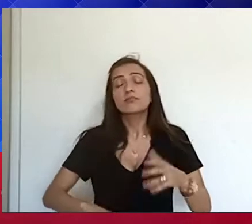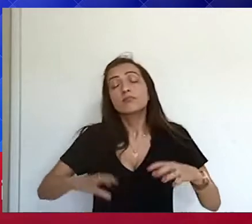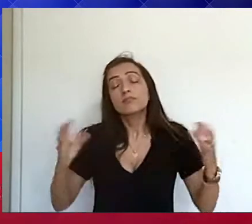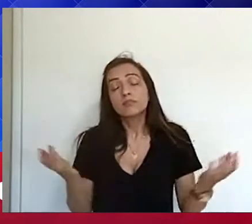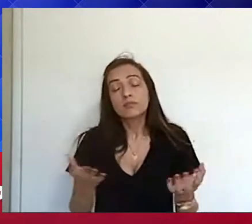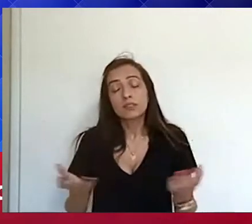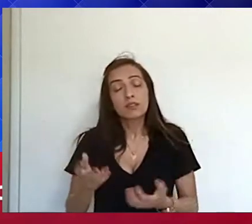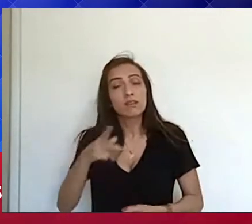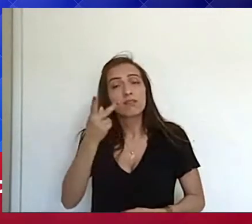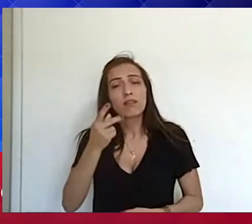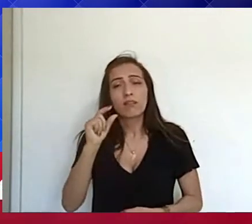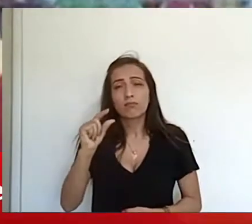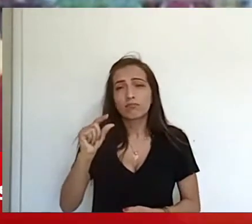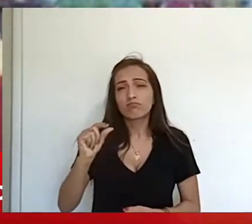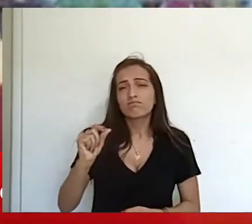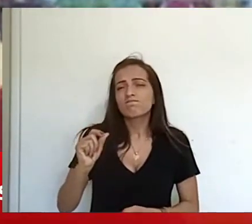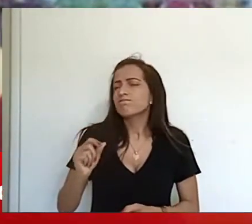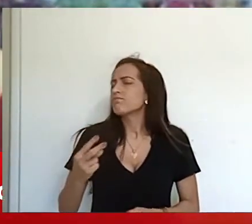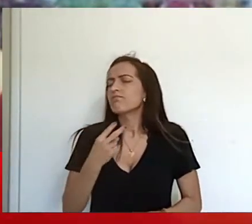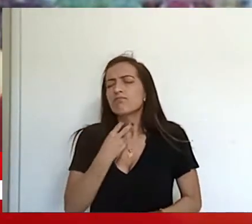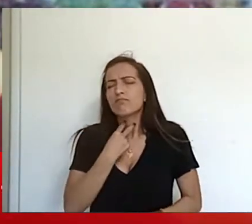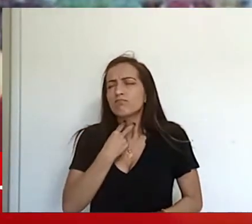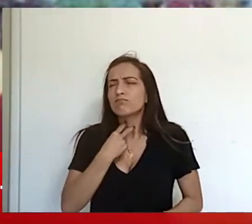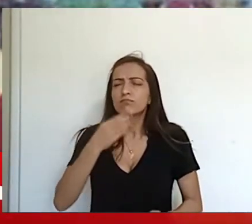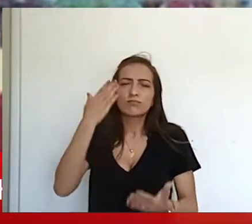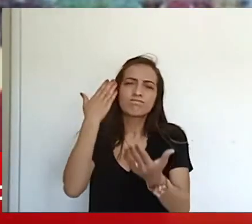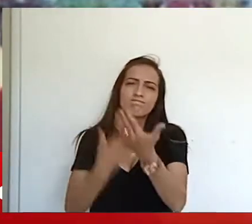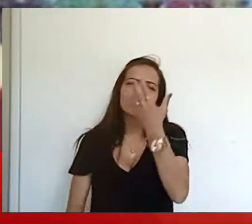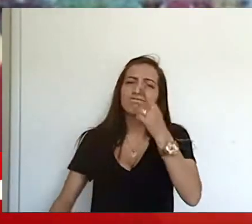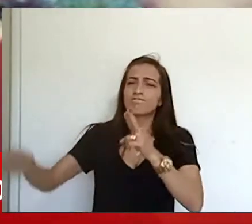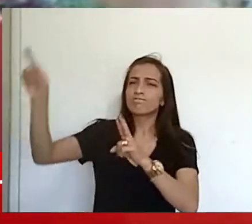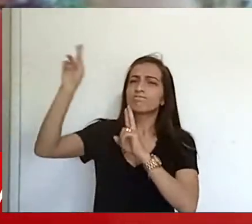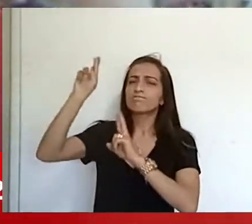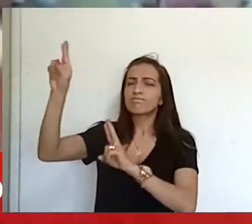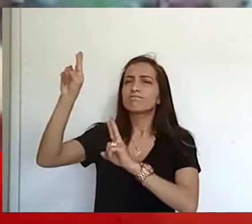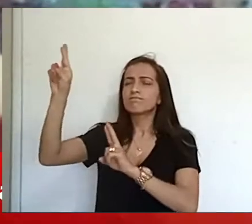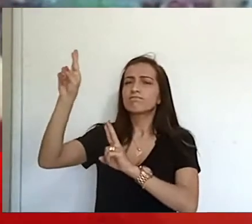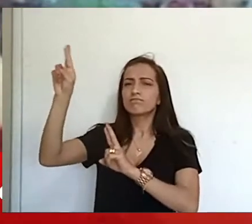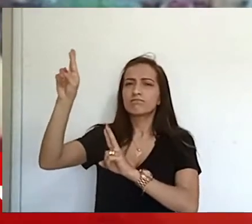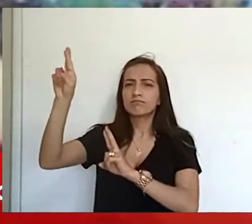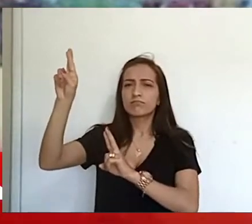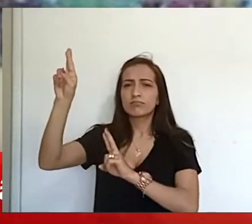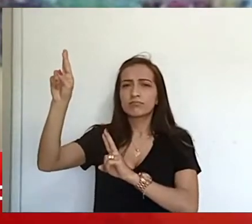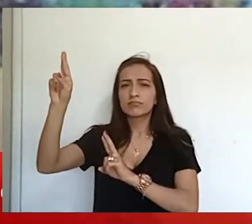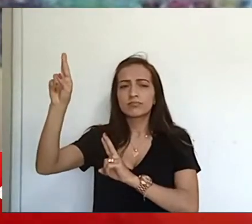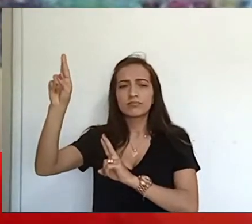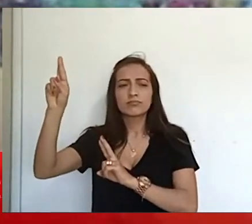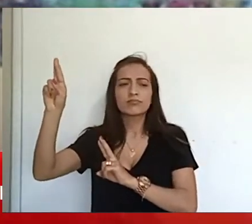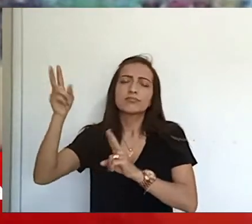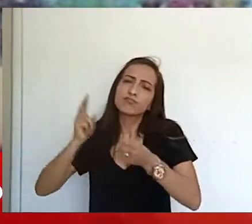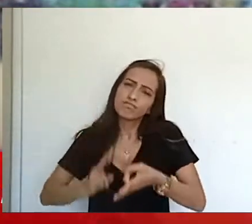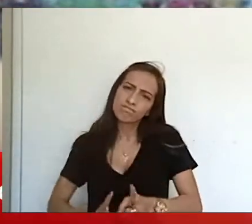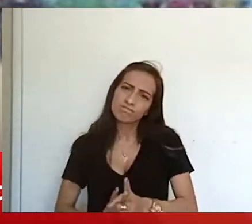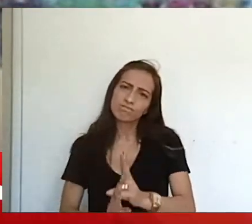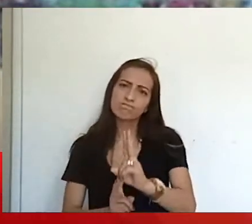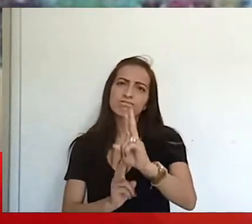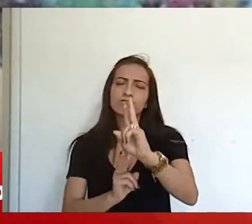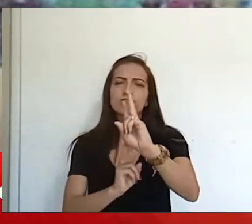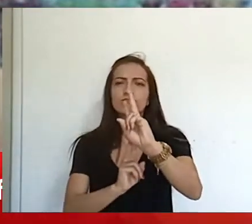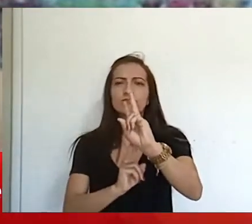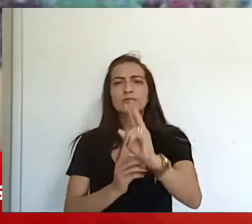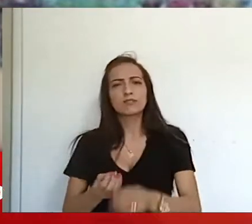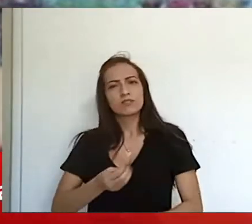que a gente não pode perder a esperança, que é isso que nos move, e manter o nosso projeto original, que é o